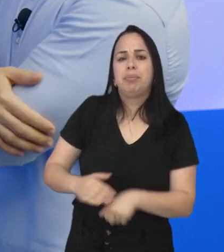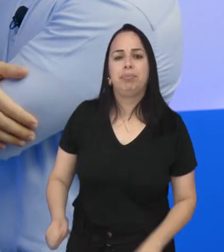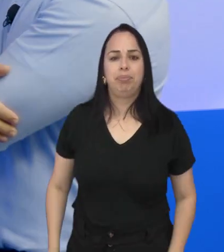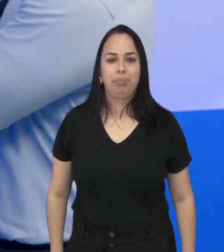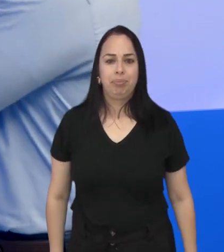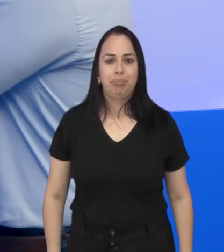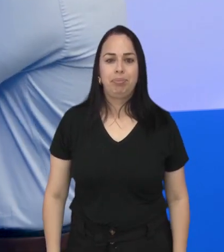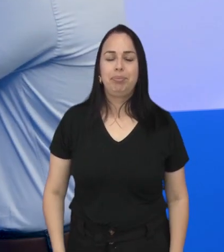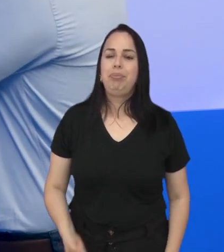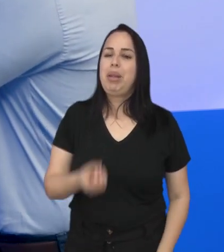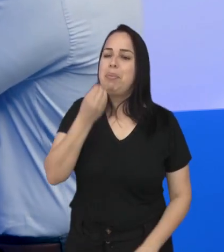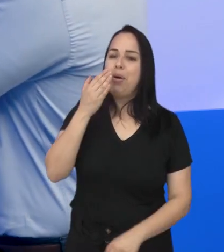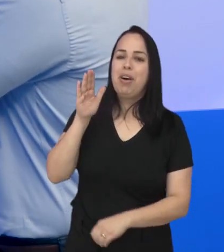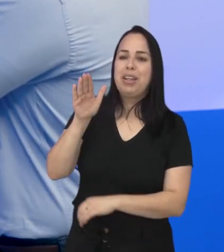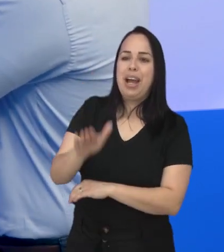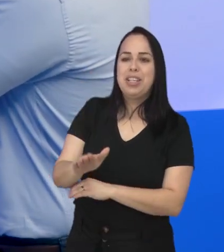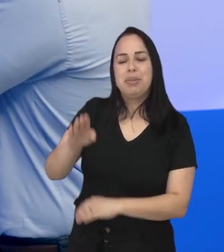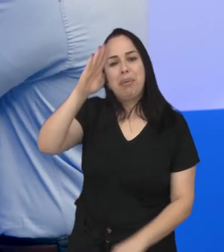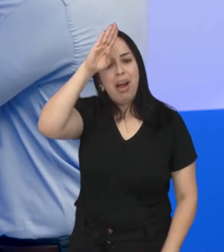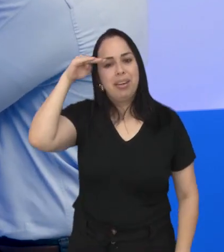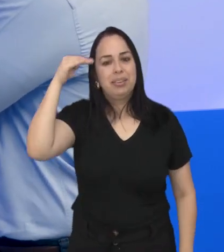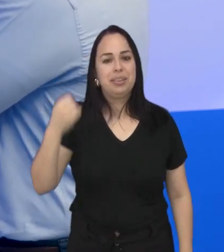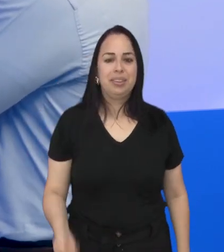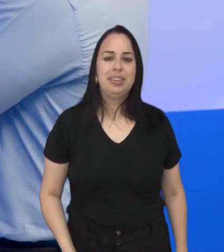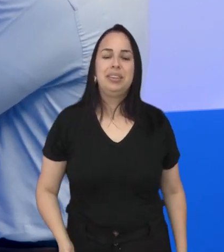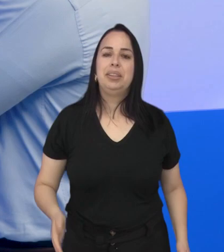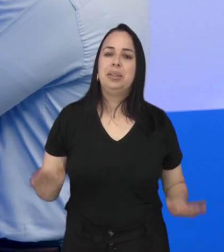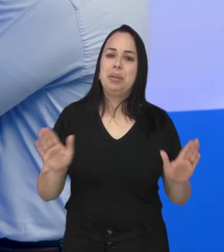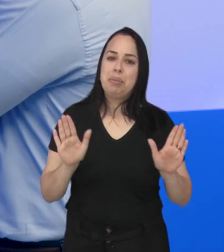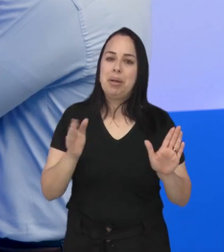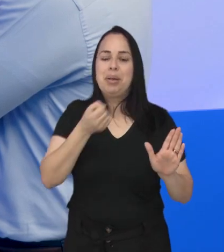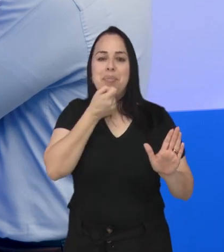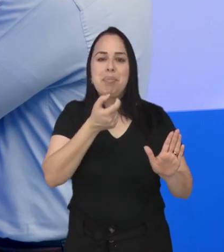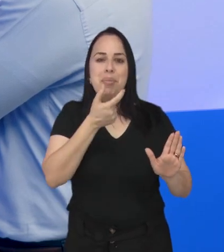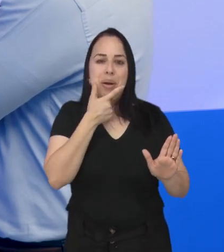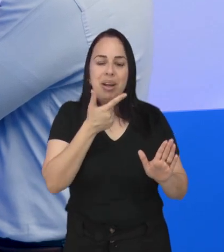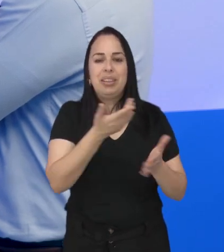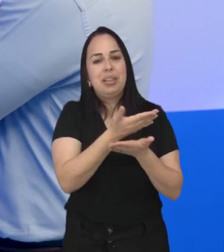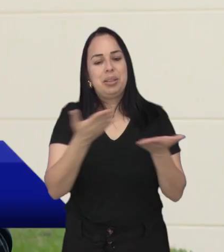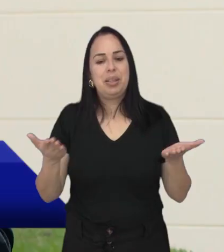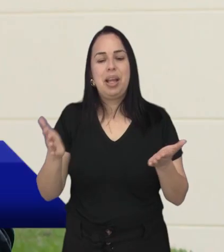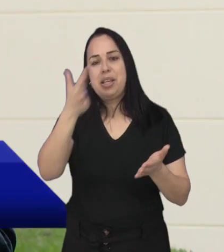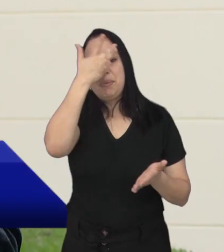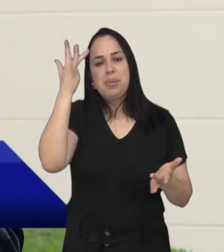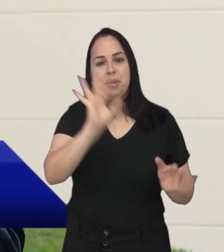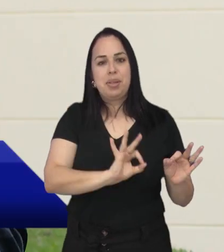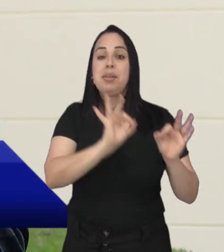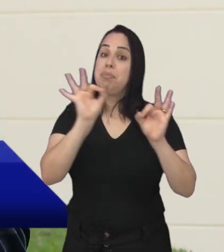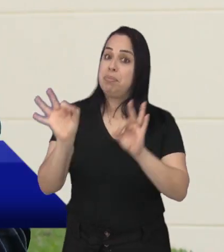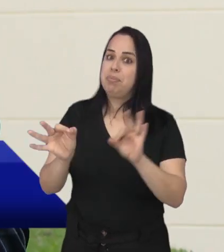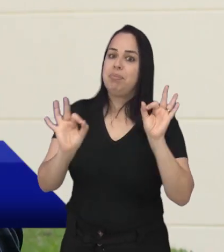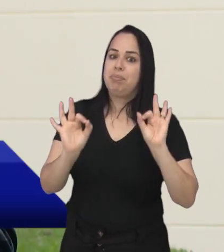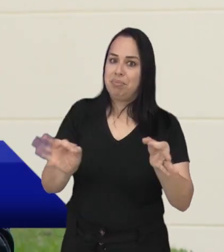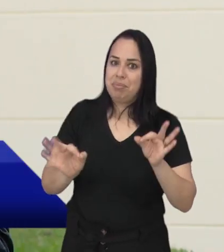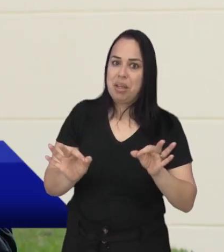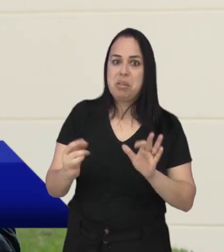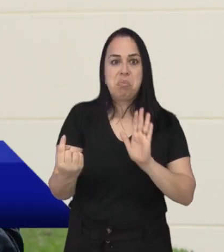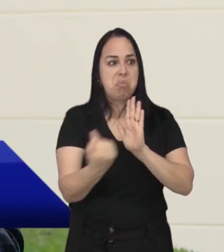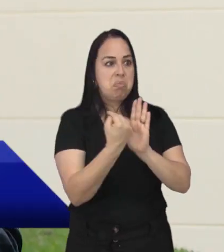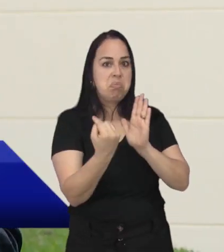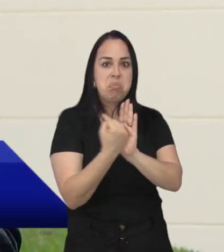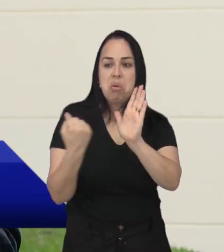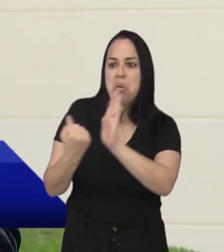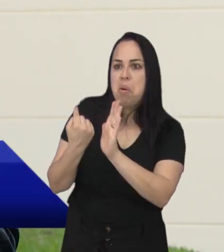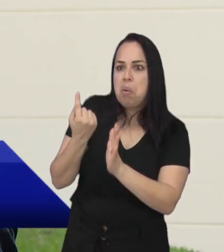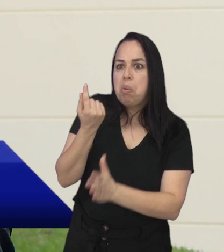hein? Muito boa tarde, Marvin. Guerra, boa tarde para você, boa tarde a todos que nos acompanham. É isso mesmo, muito se